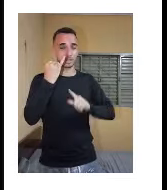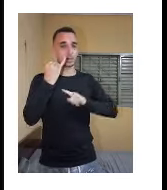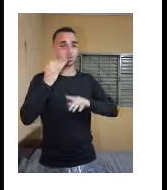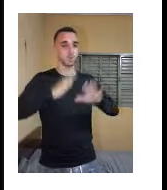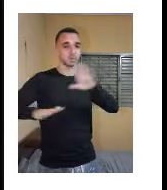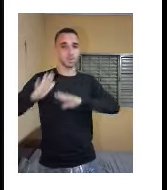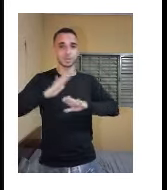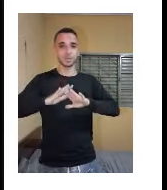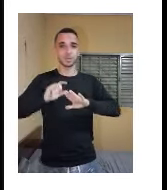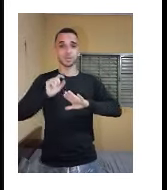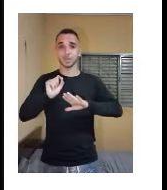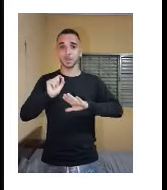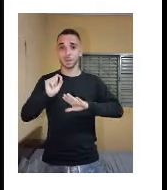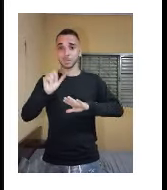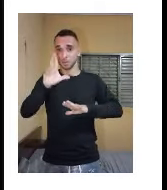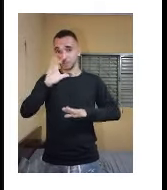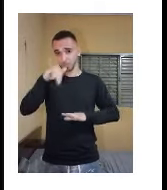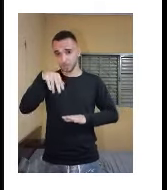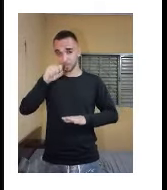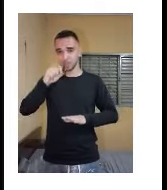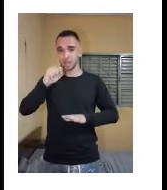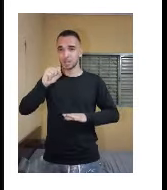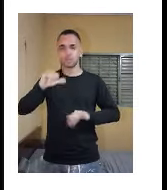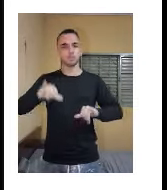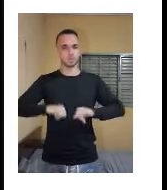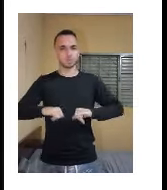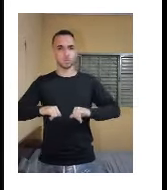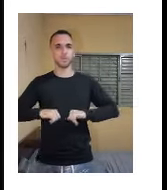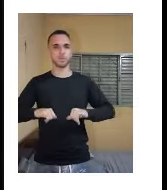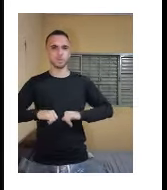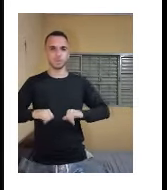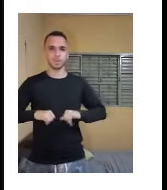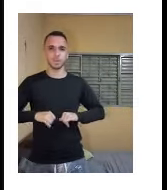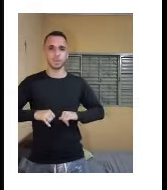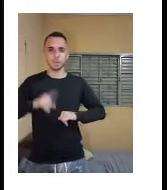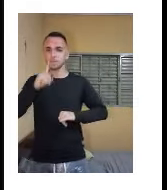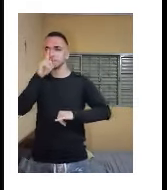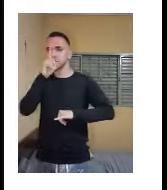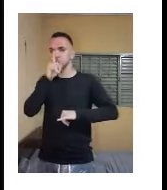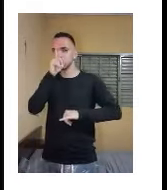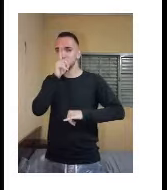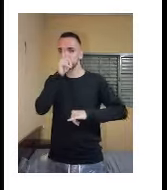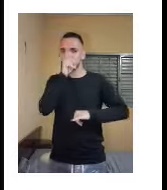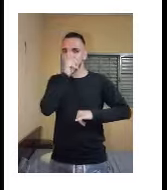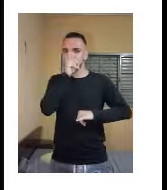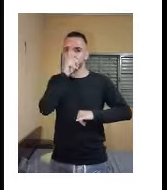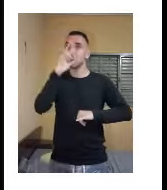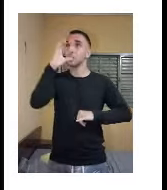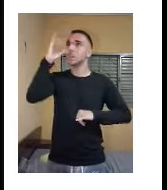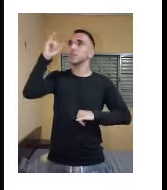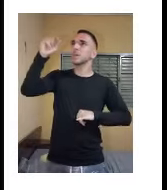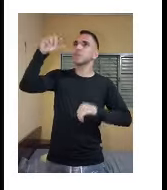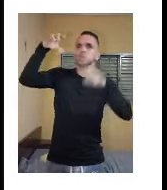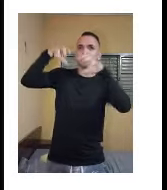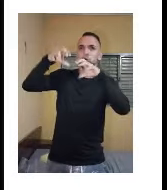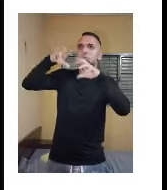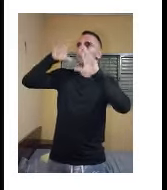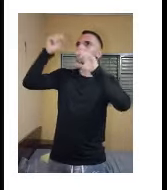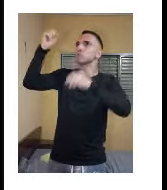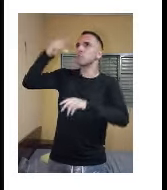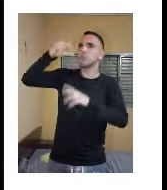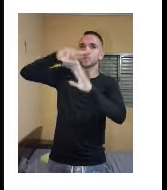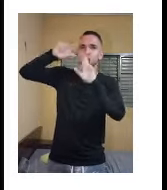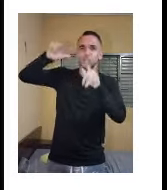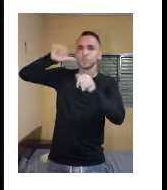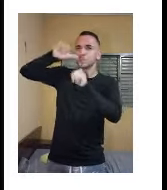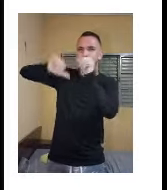XXI. Né? E eu acho que fazendo um paralelo, né, uma associação à pandemia do qual